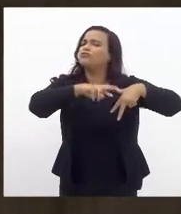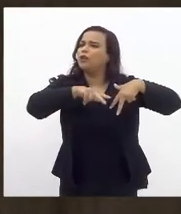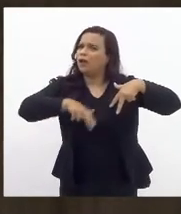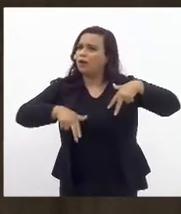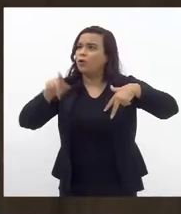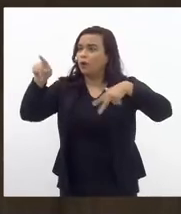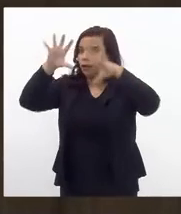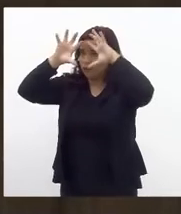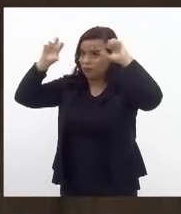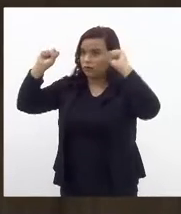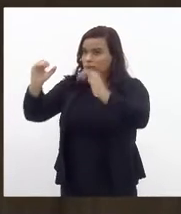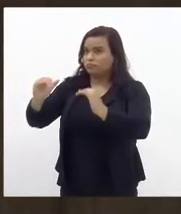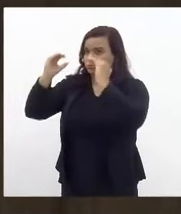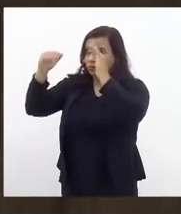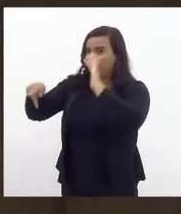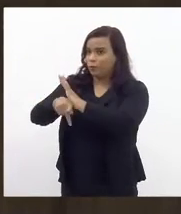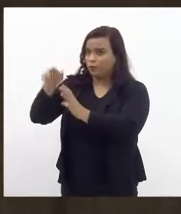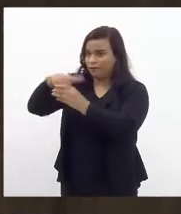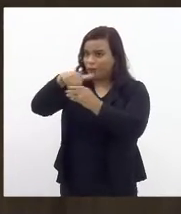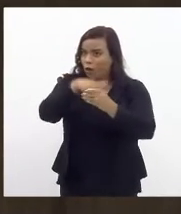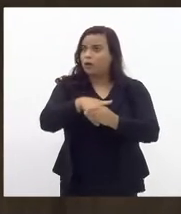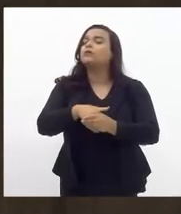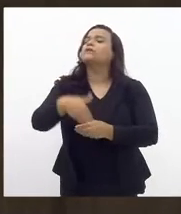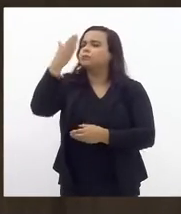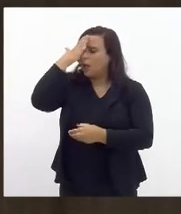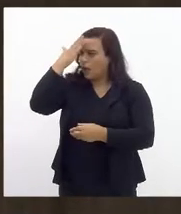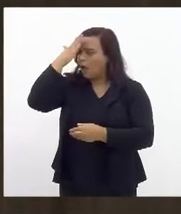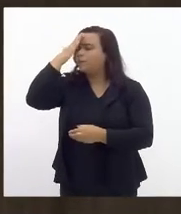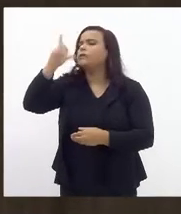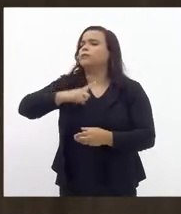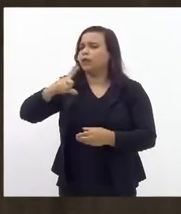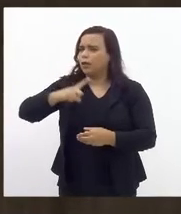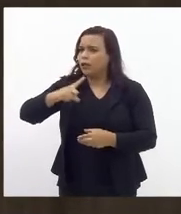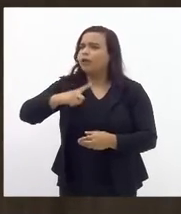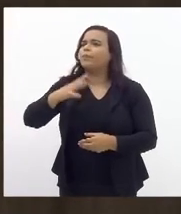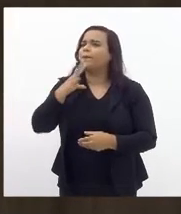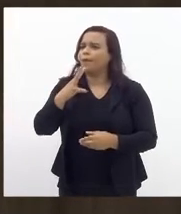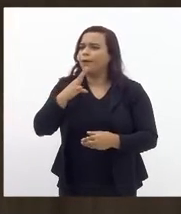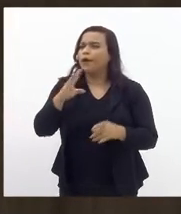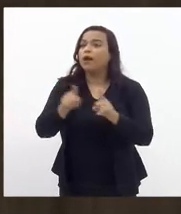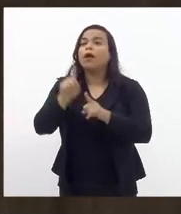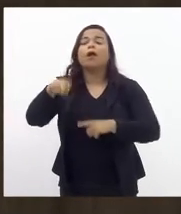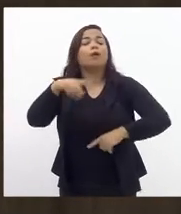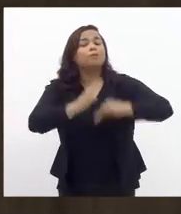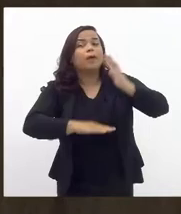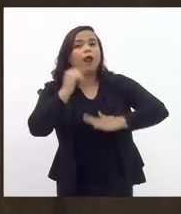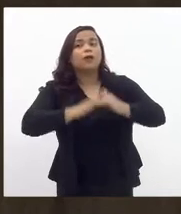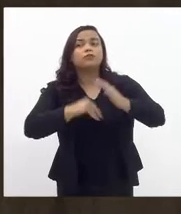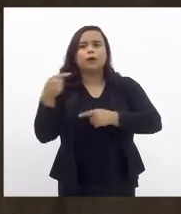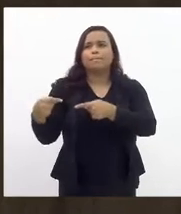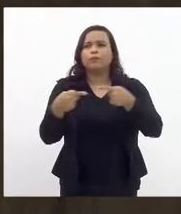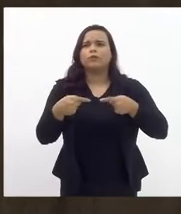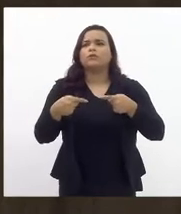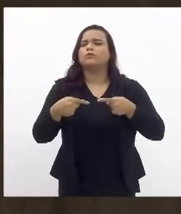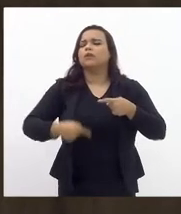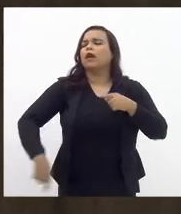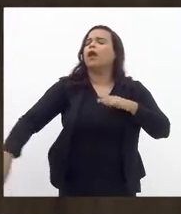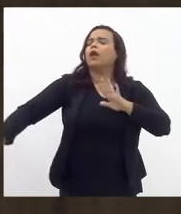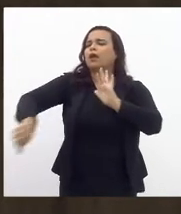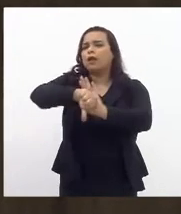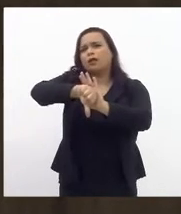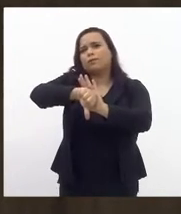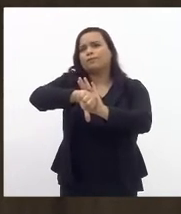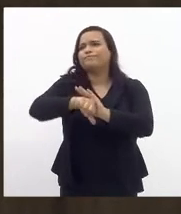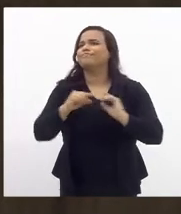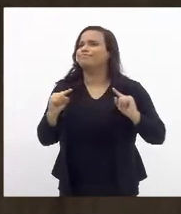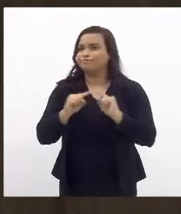Superior Eleitoral, é reconhecida como uma prática política ilícita, que